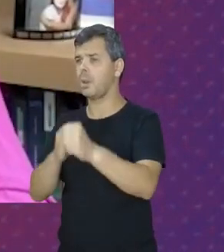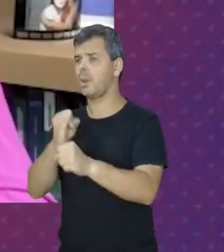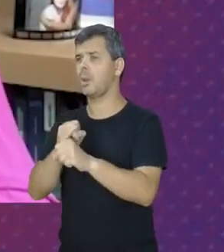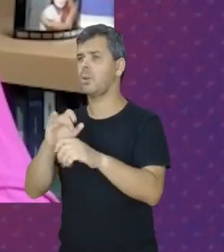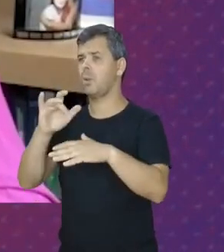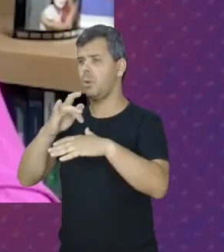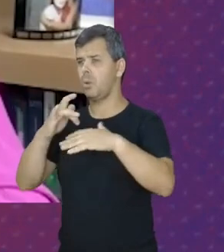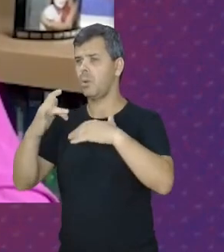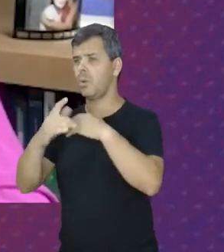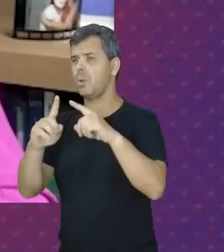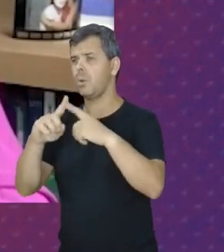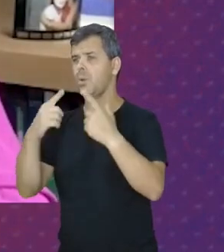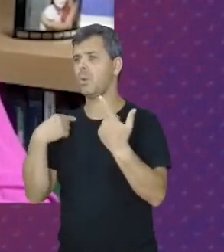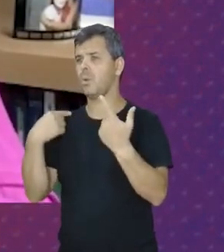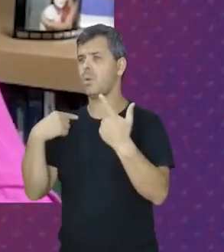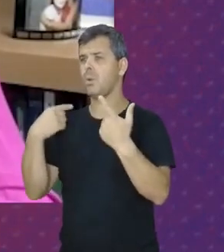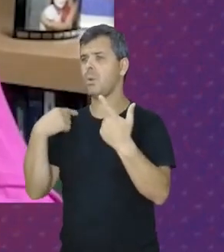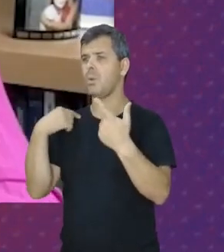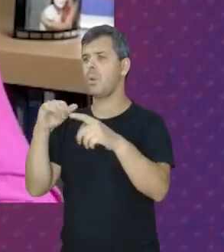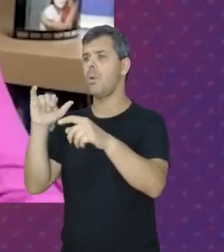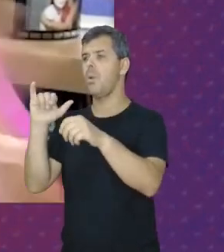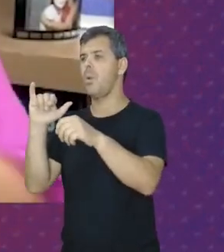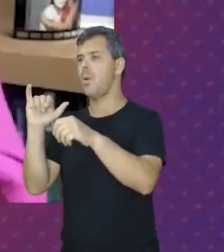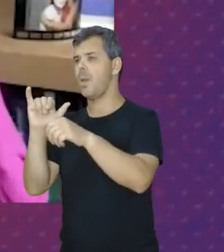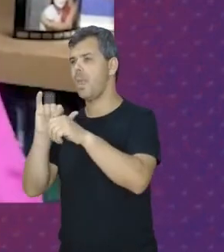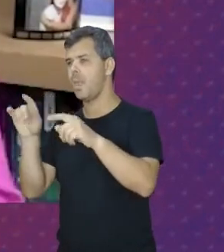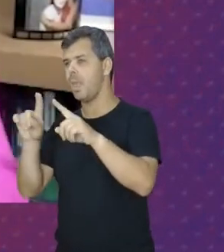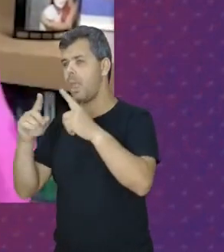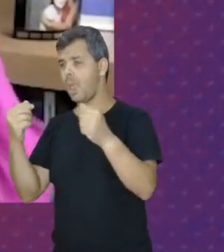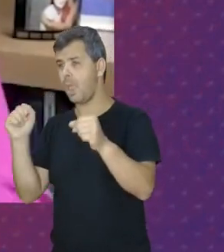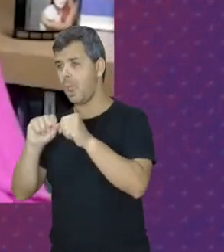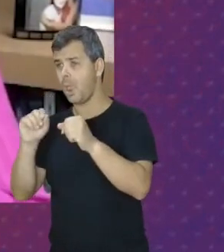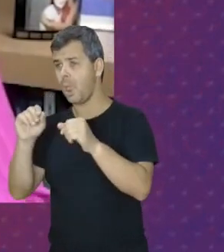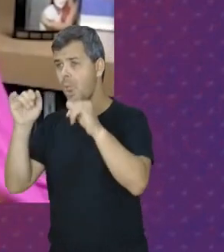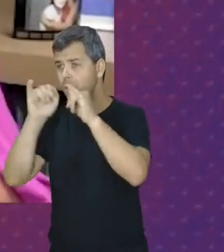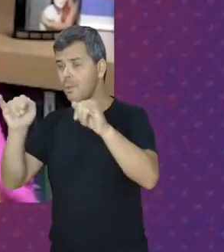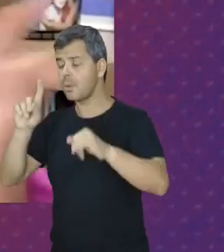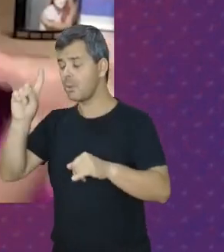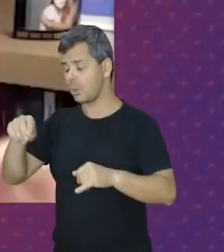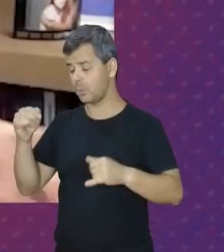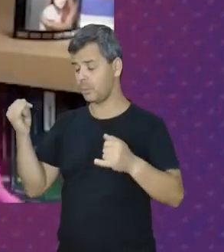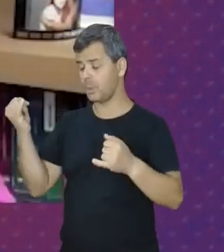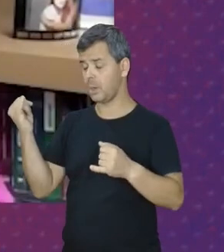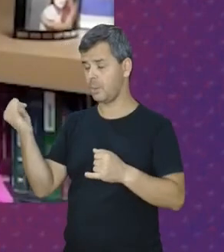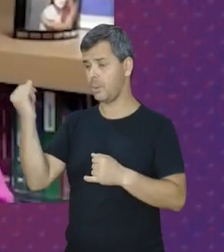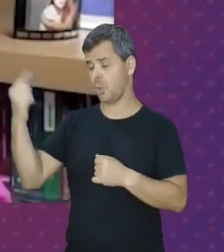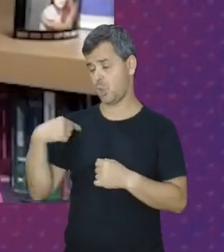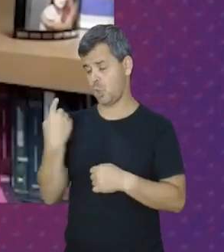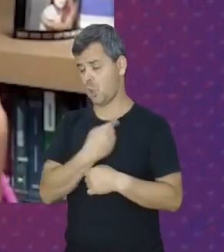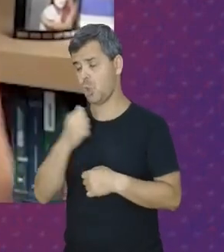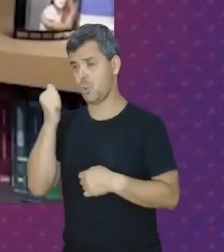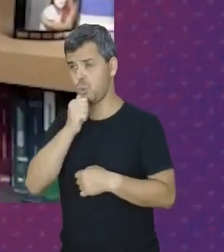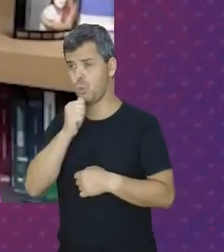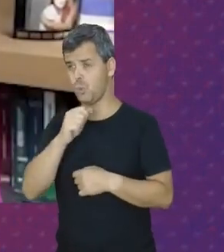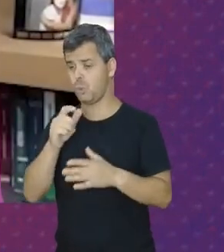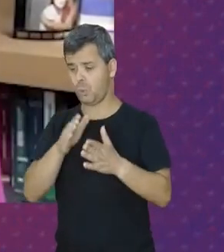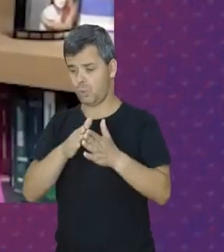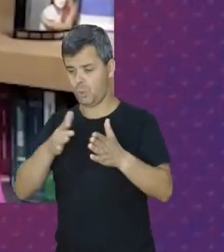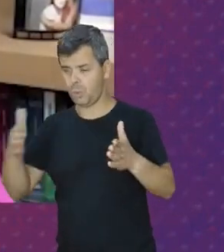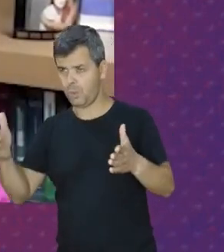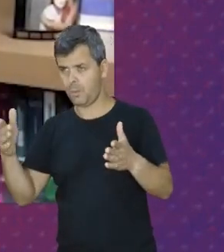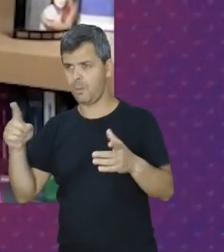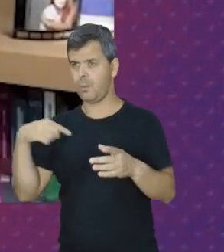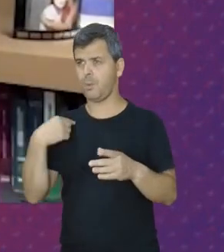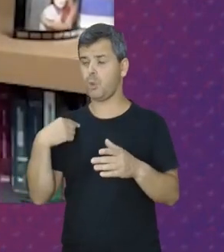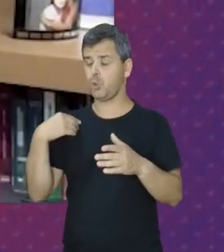rede social, ou com transmissão em tempo real. Essa é uma informação muito importante para todas nós. E ao longo,